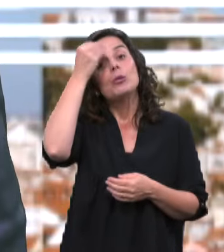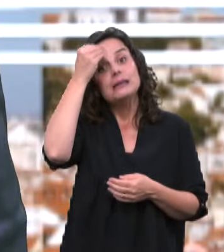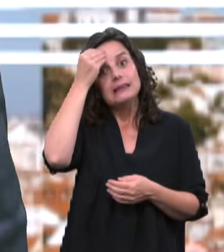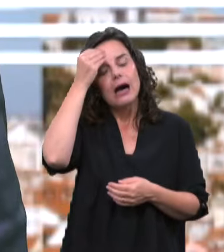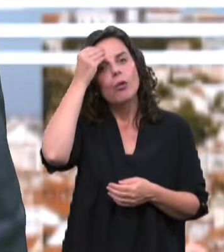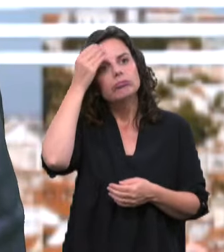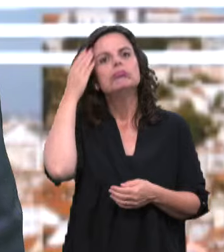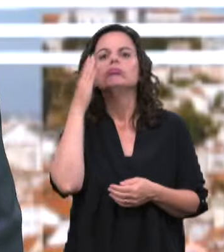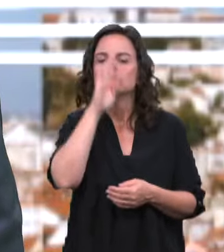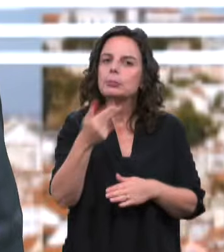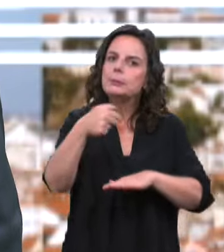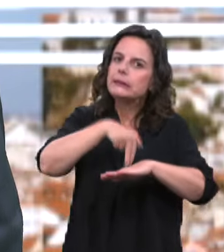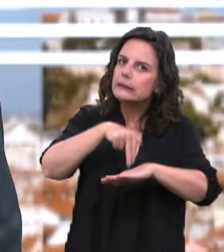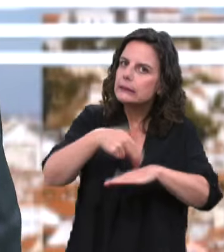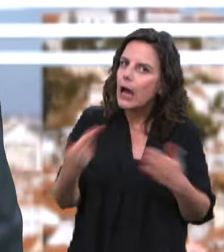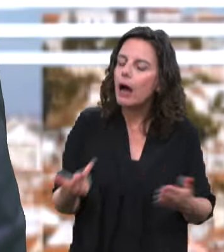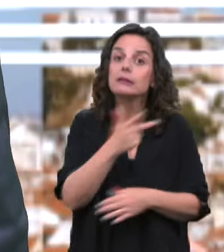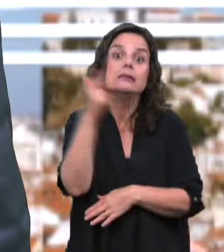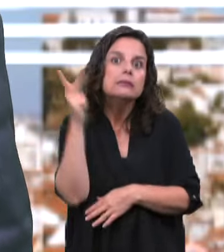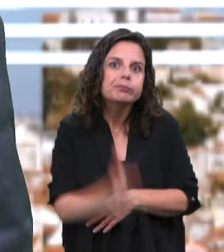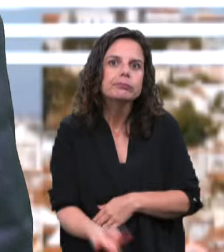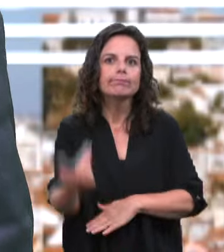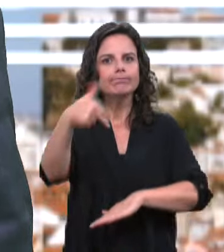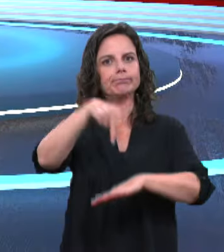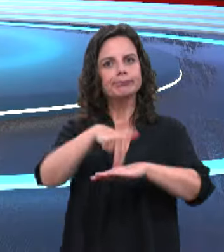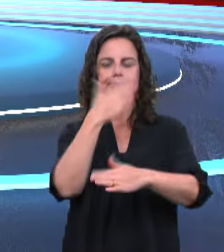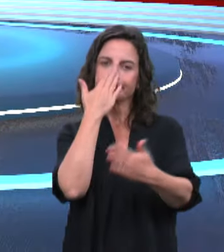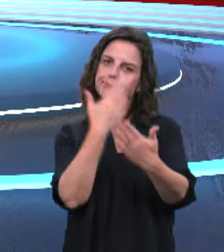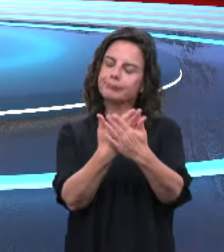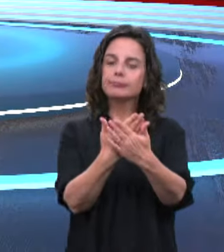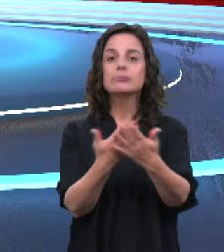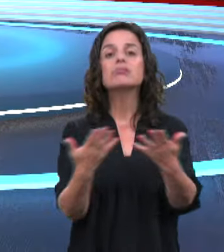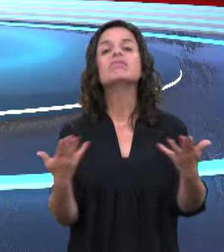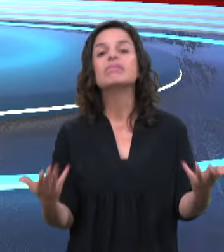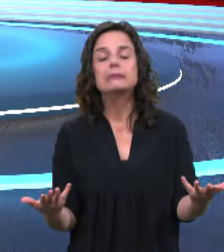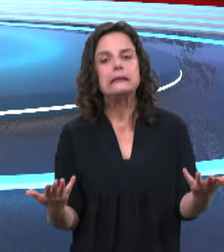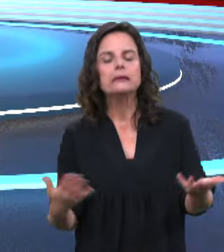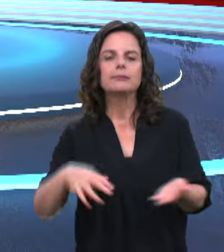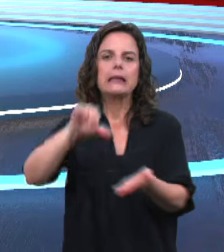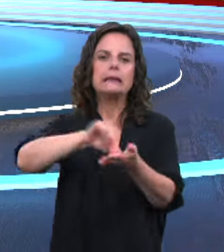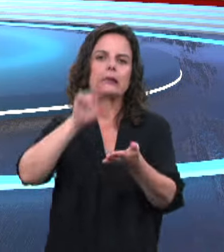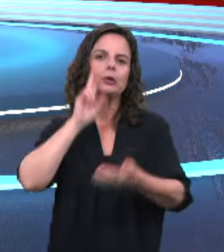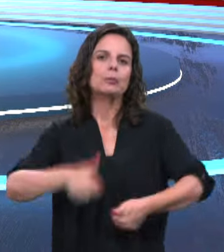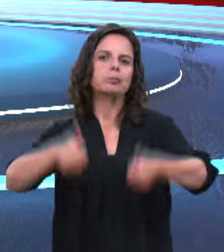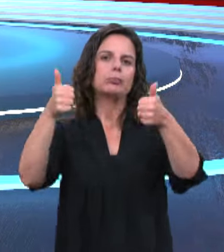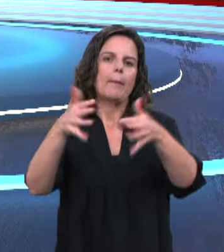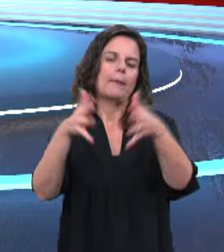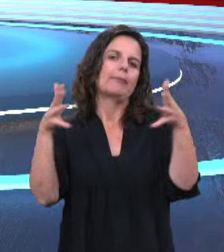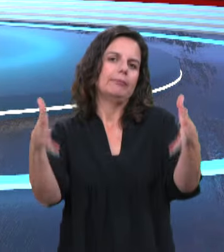são presenciais ou 100% presenciais, a tendência é fazê-las nos grandes centros, que é onde